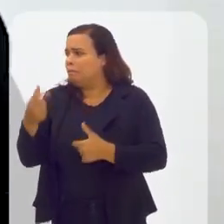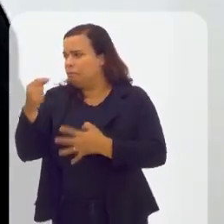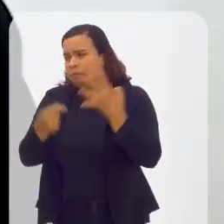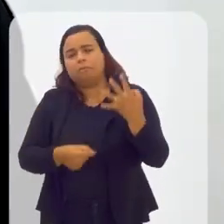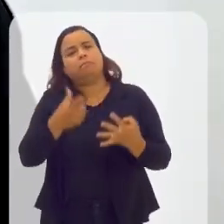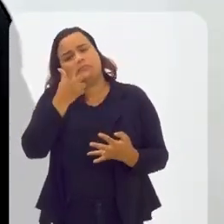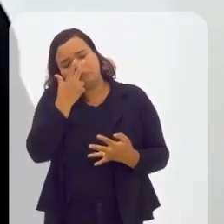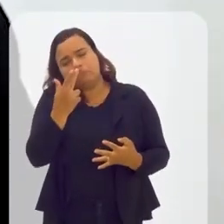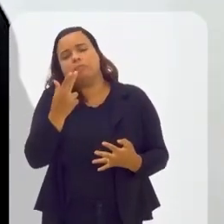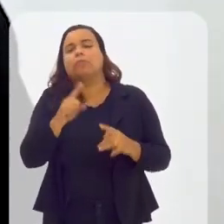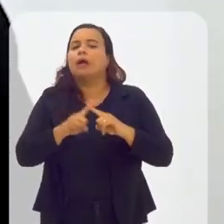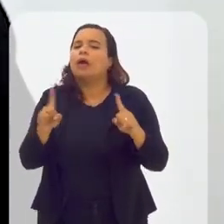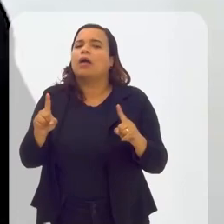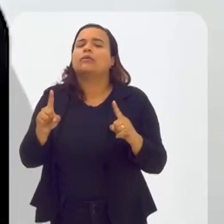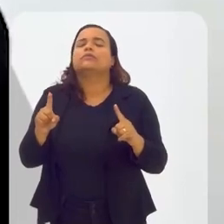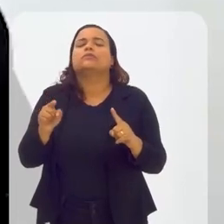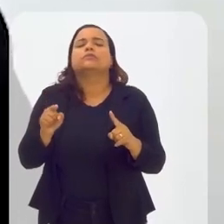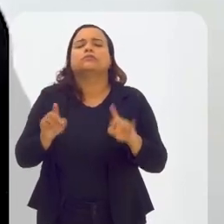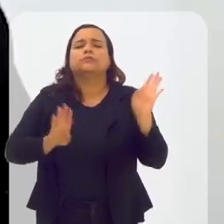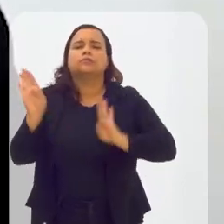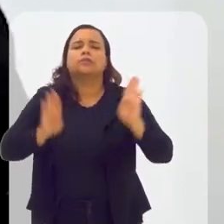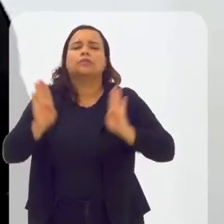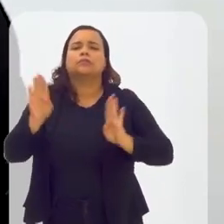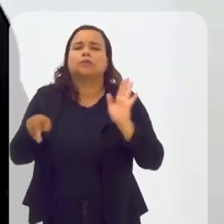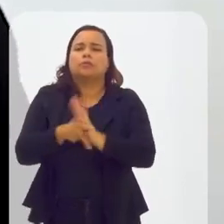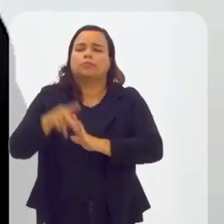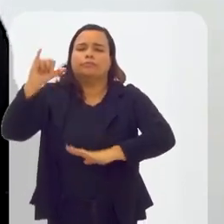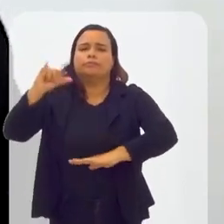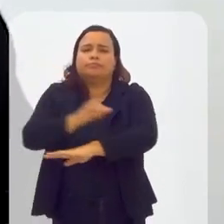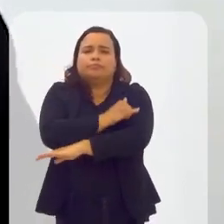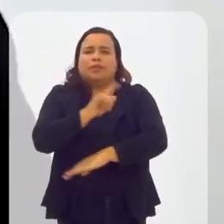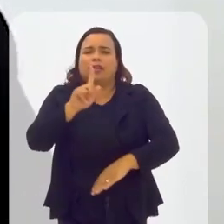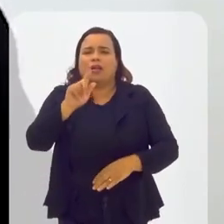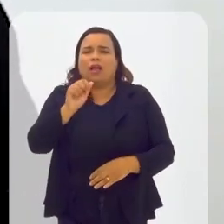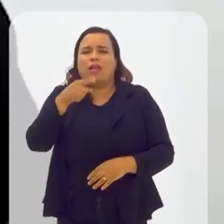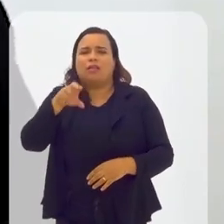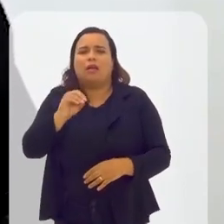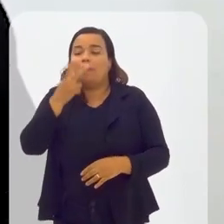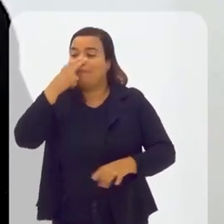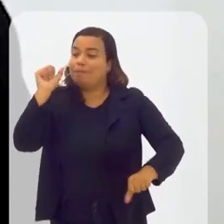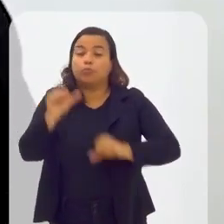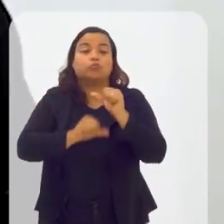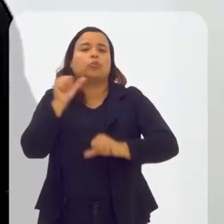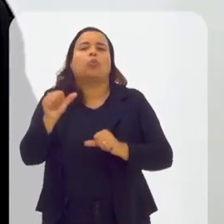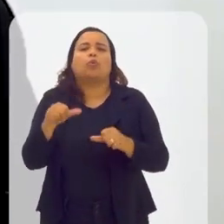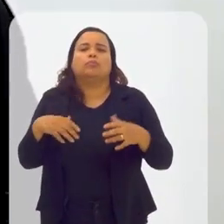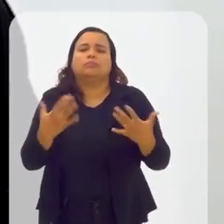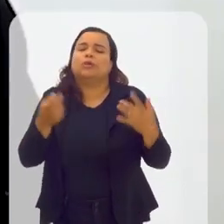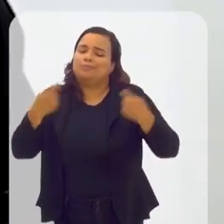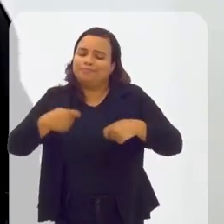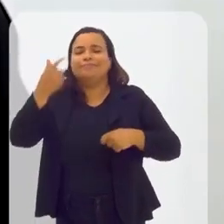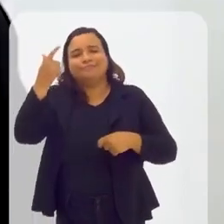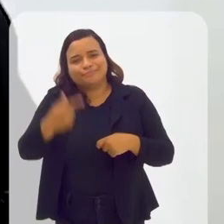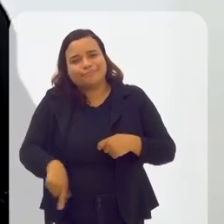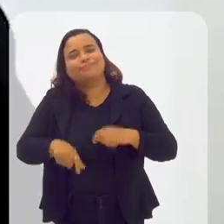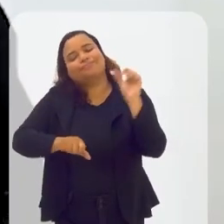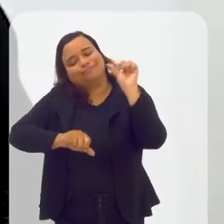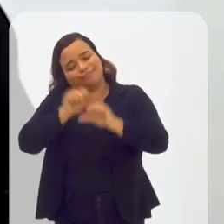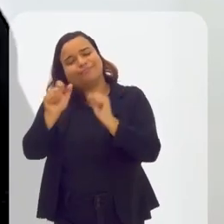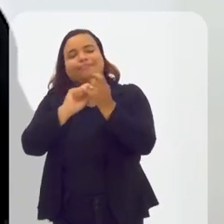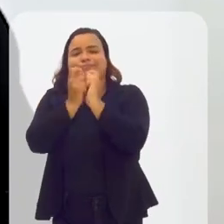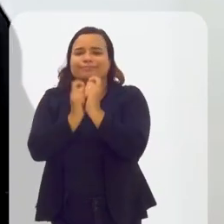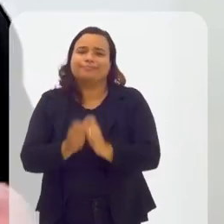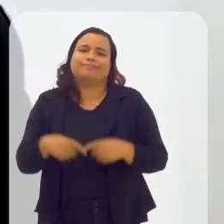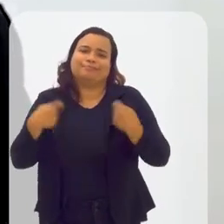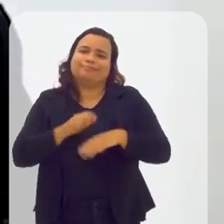bem. Só que o objeto da licitação do Galeão mudou. Então, nós precisamos ajudar a